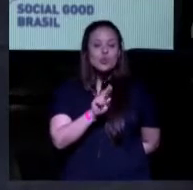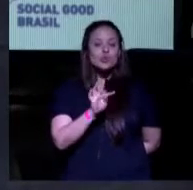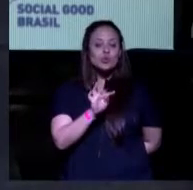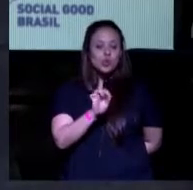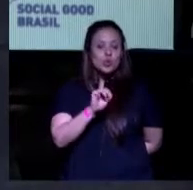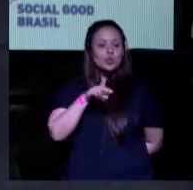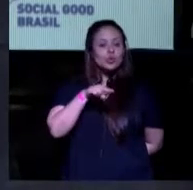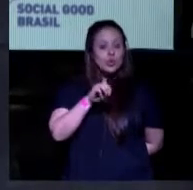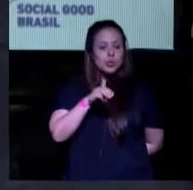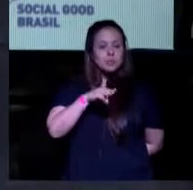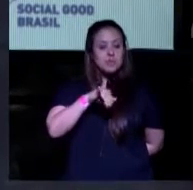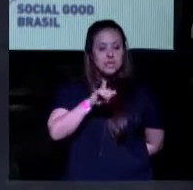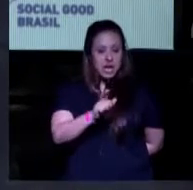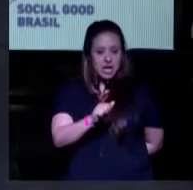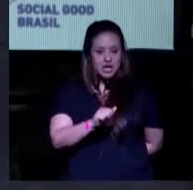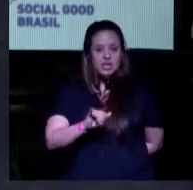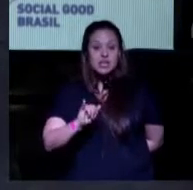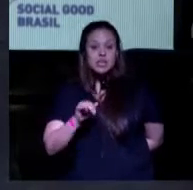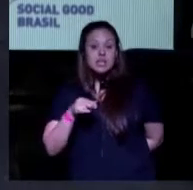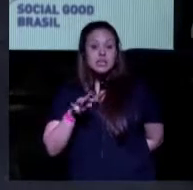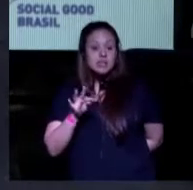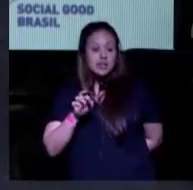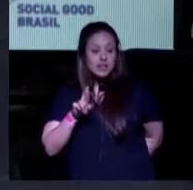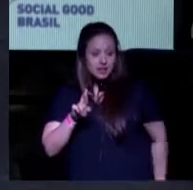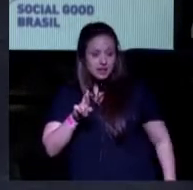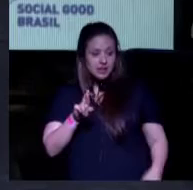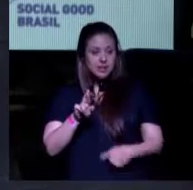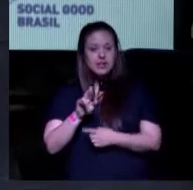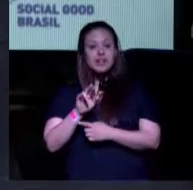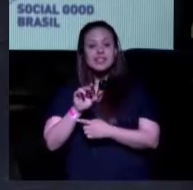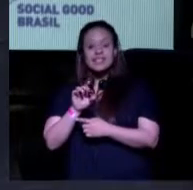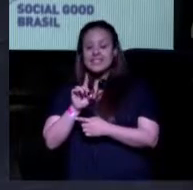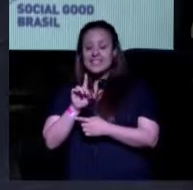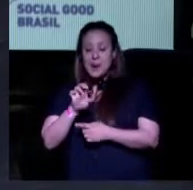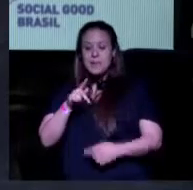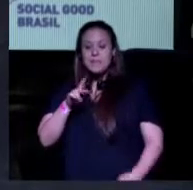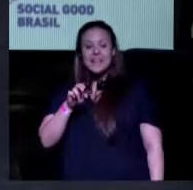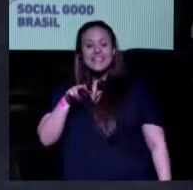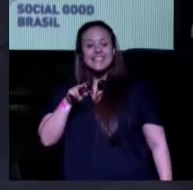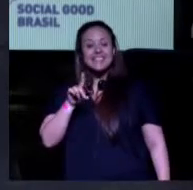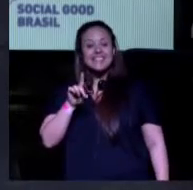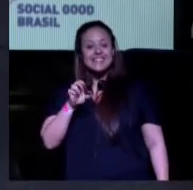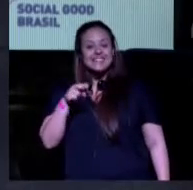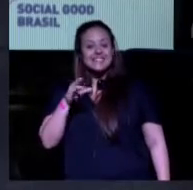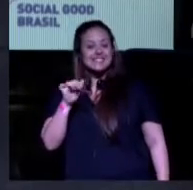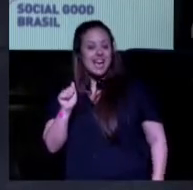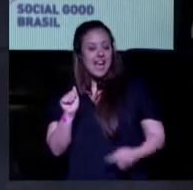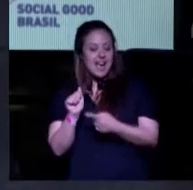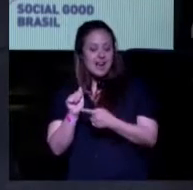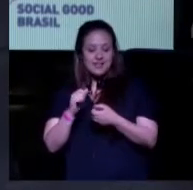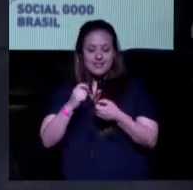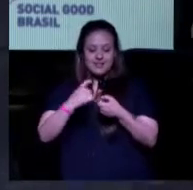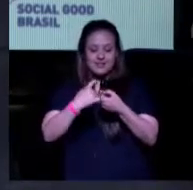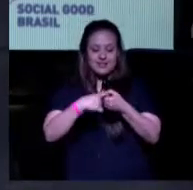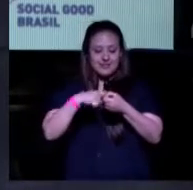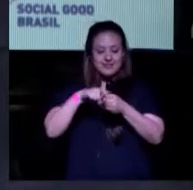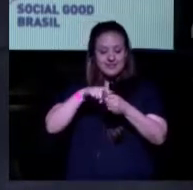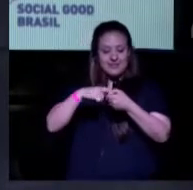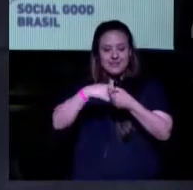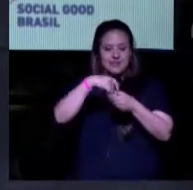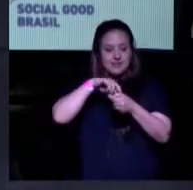essa idéia de ter uma autonomia que é uma certa liberdade é a liberdade mas terá interdependência de entender que o termo no momento ele tem